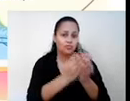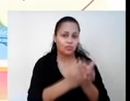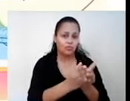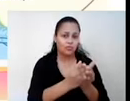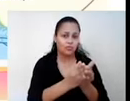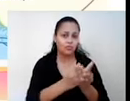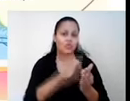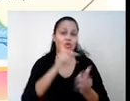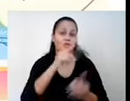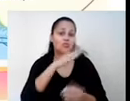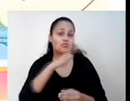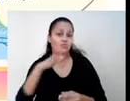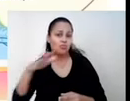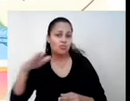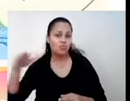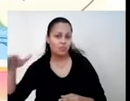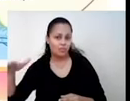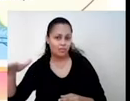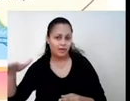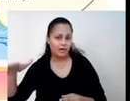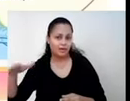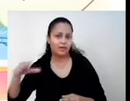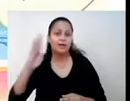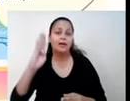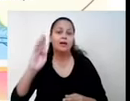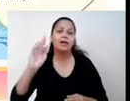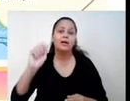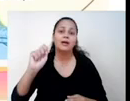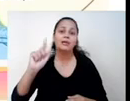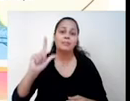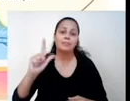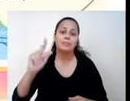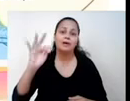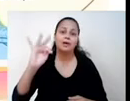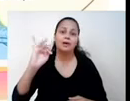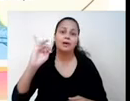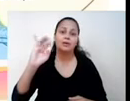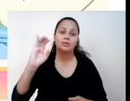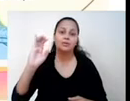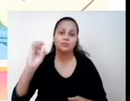certo? Que passavam então pelo Mar Báltico,